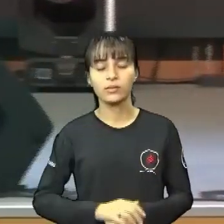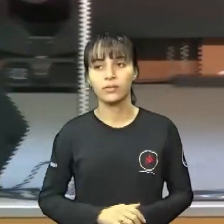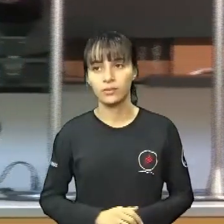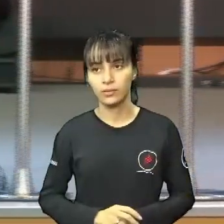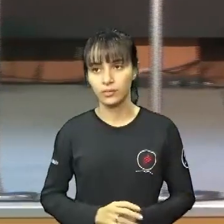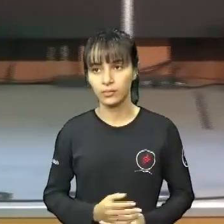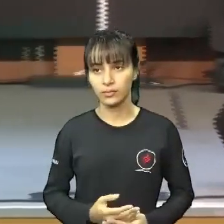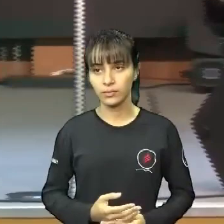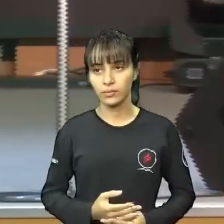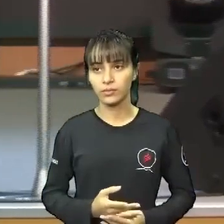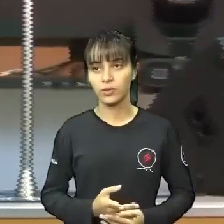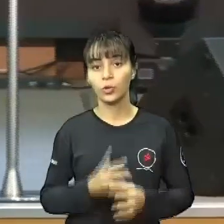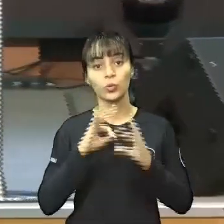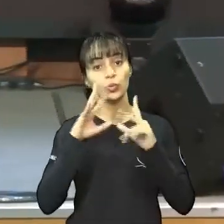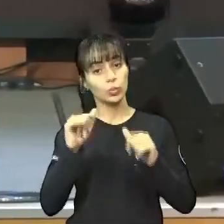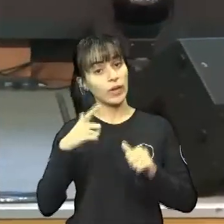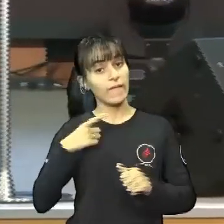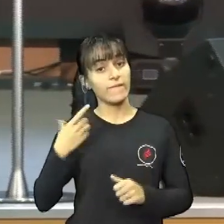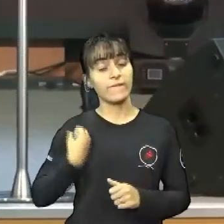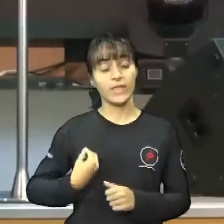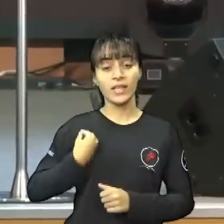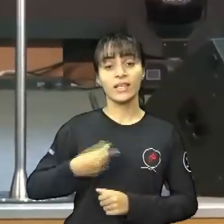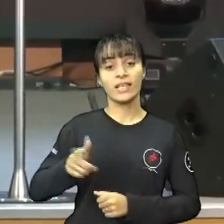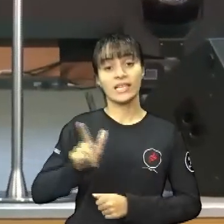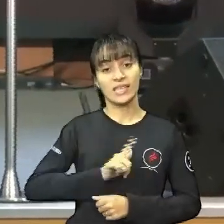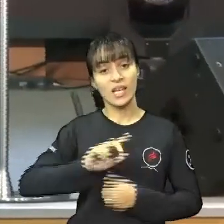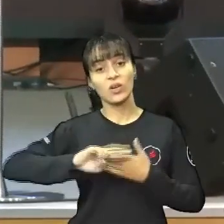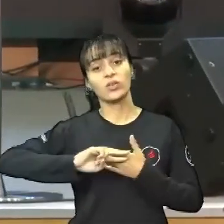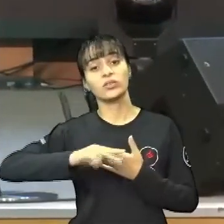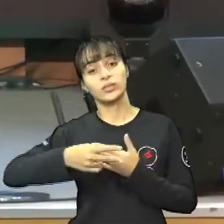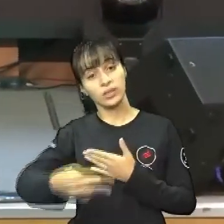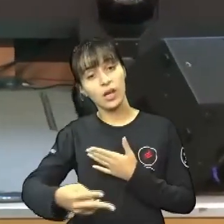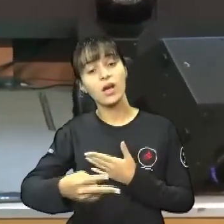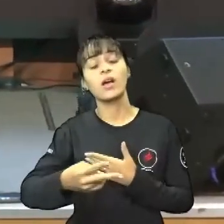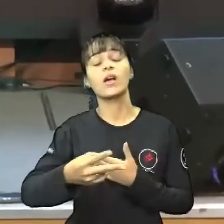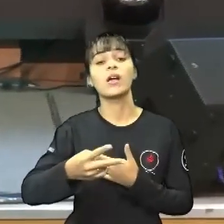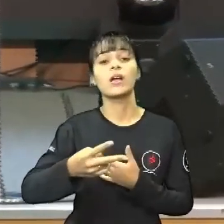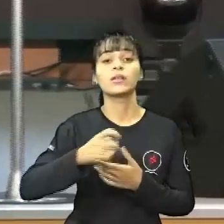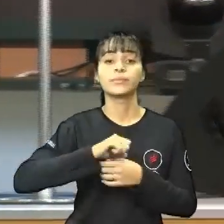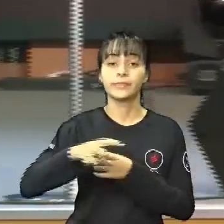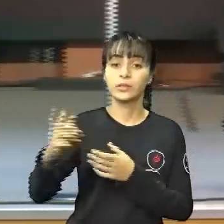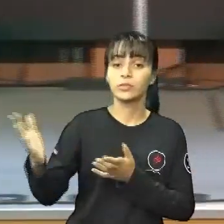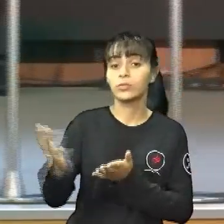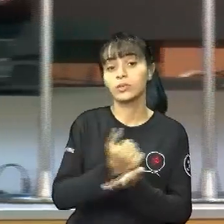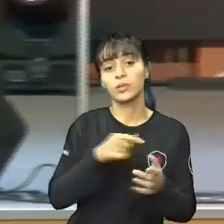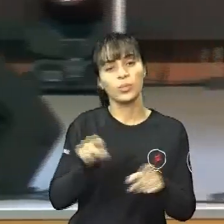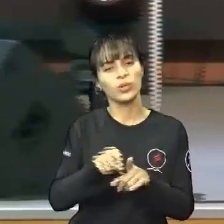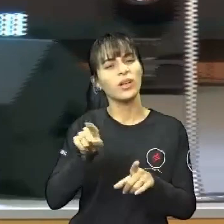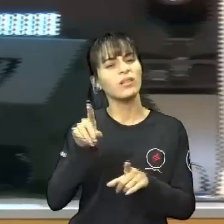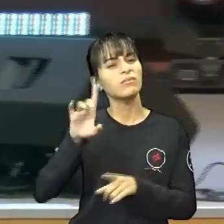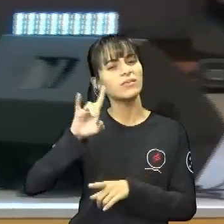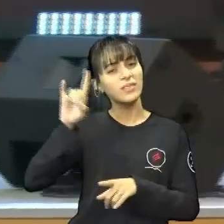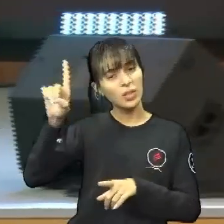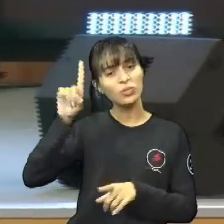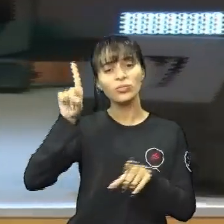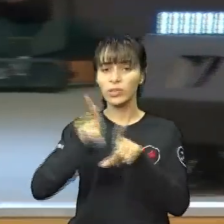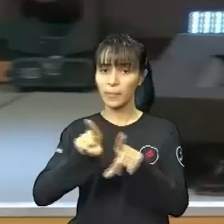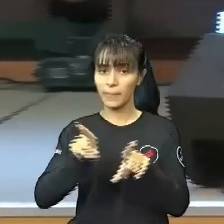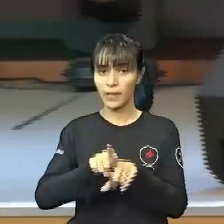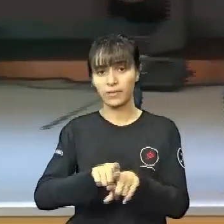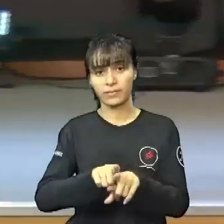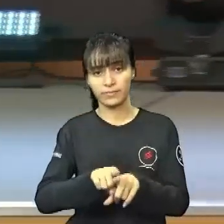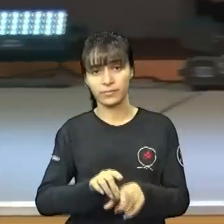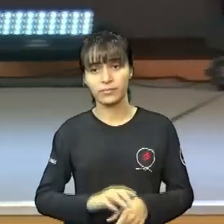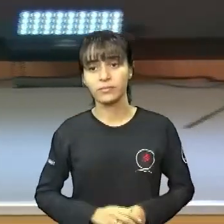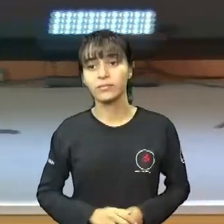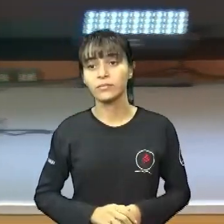Tudo na vida tem causa efeito semeadura e colheita até com Deus Tudo na vida tudo